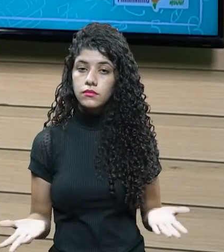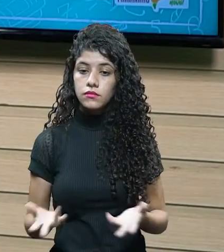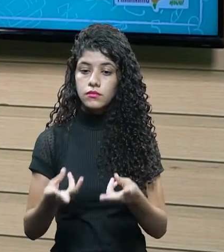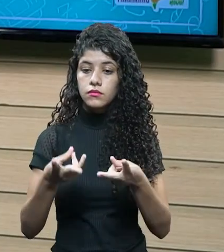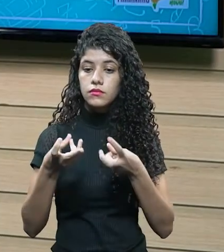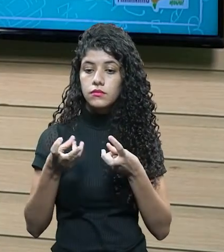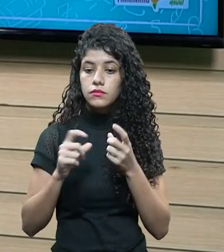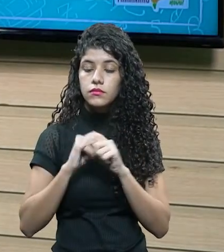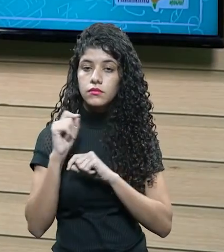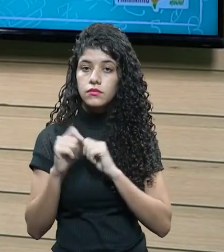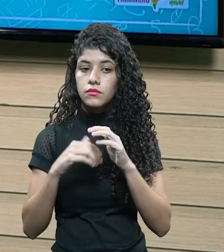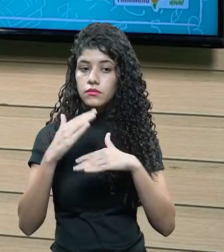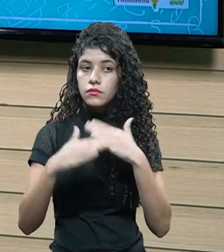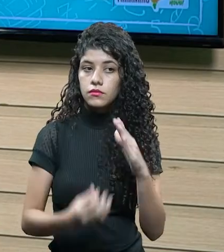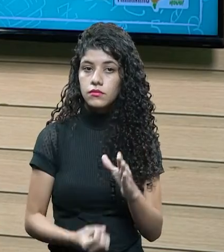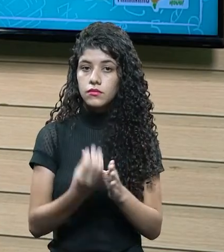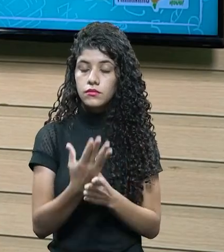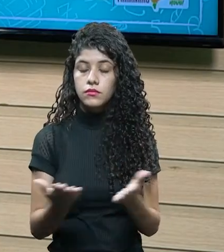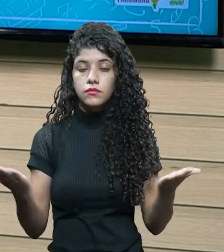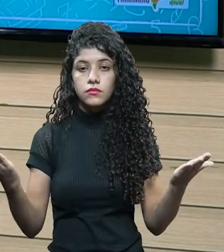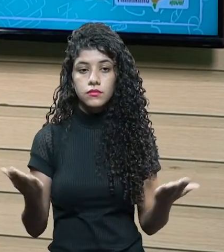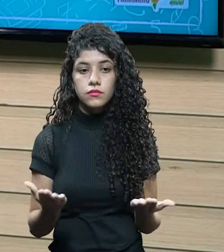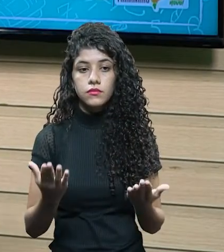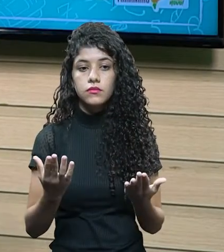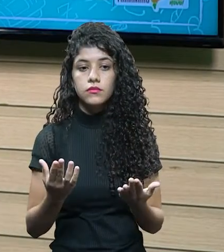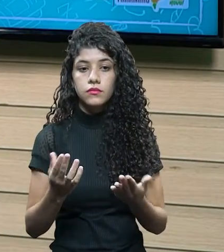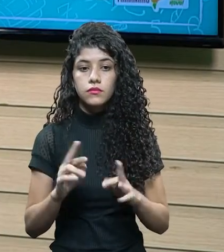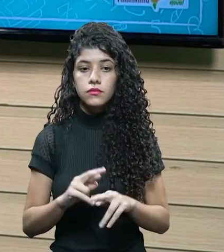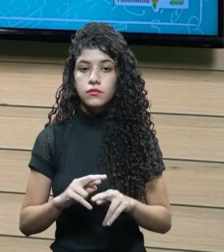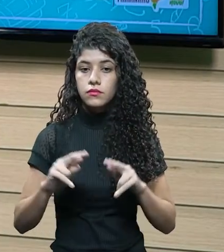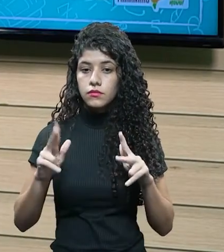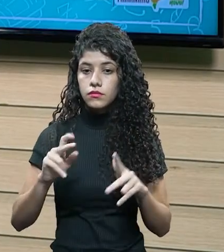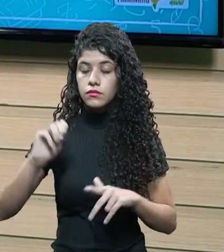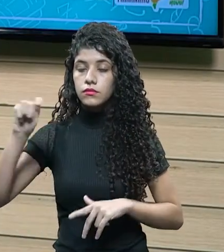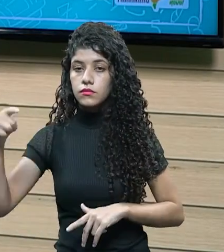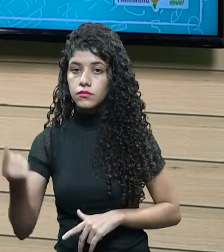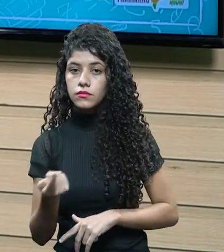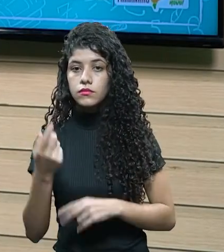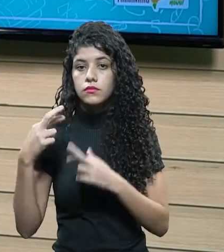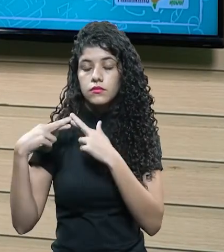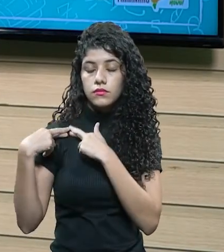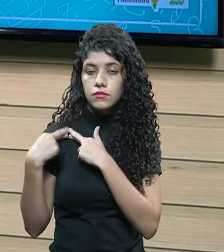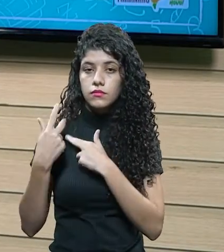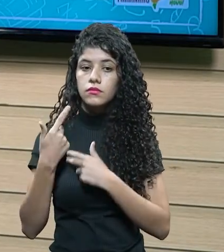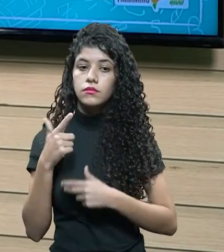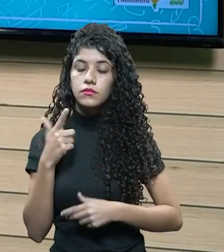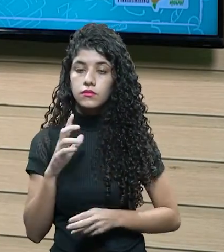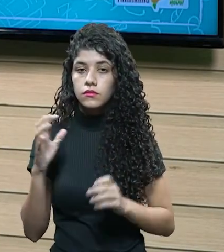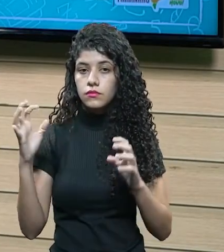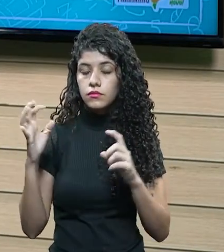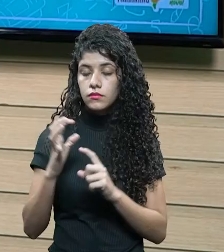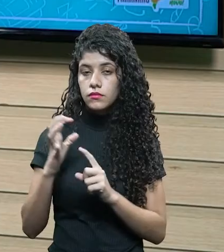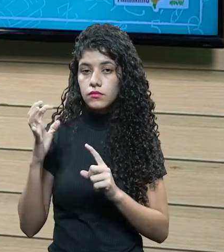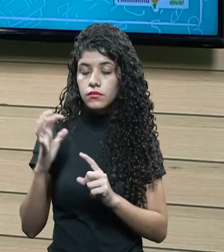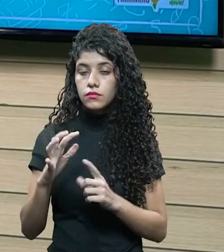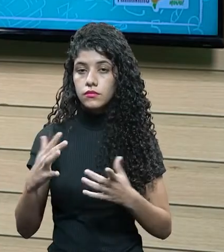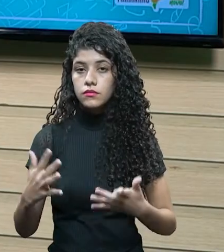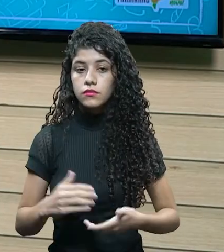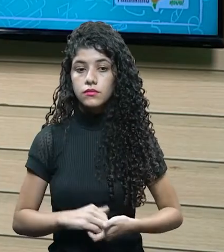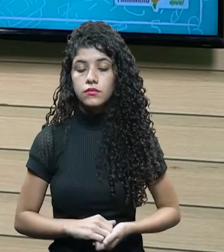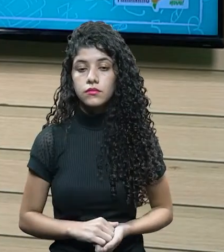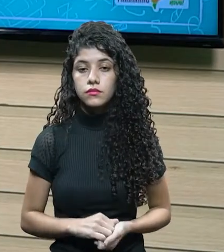no outro método já observamos que estava muito vinculado à produção. Já nesse método é deduzido outras despesas e custos que não estão